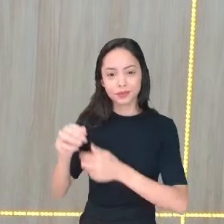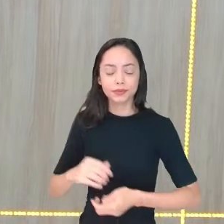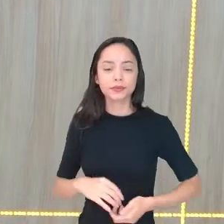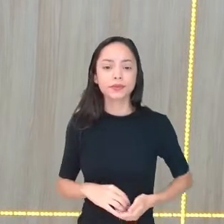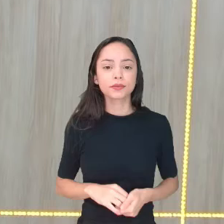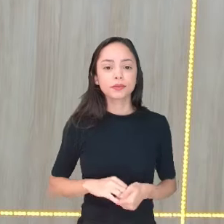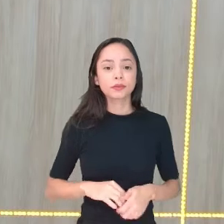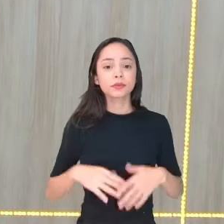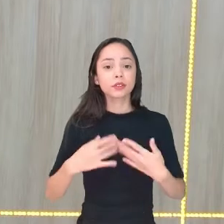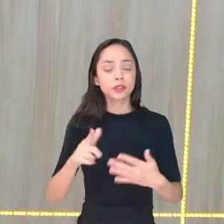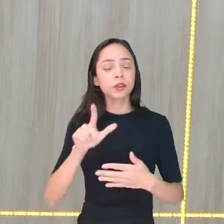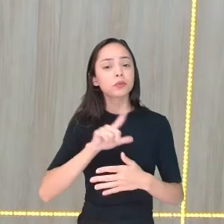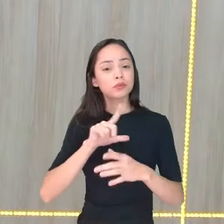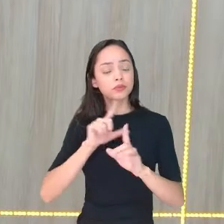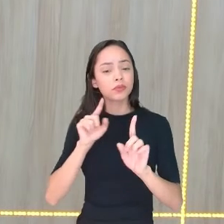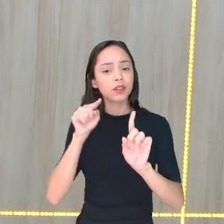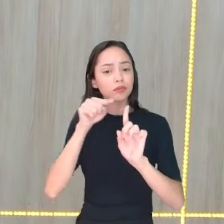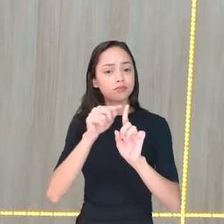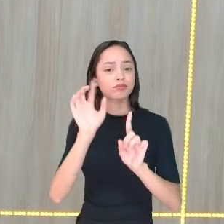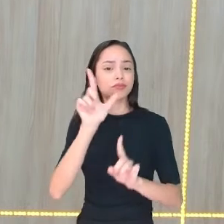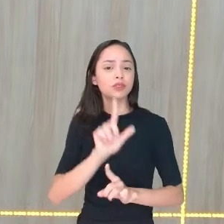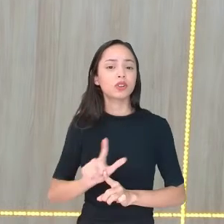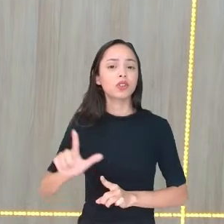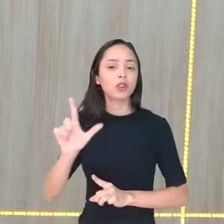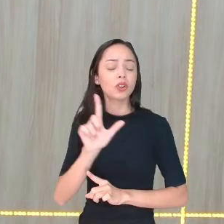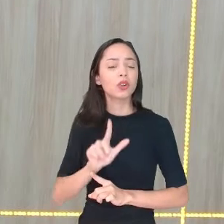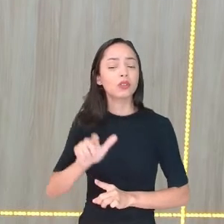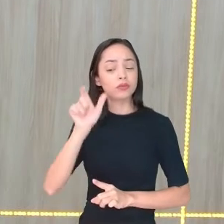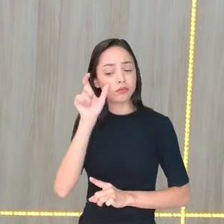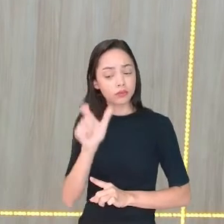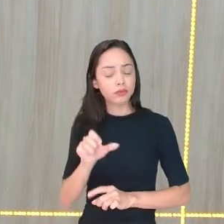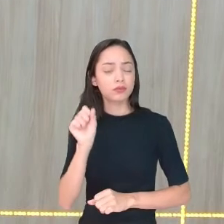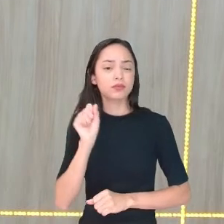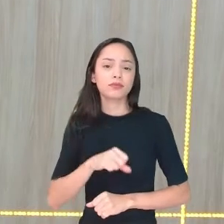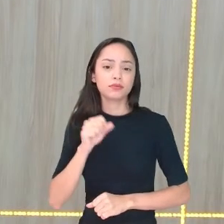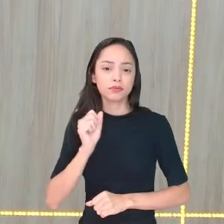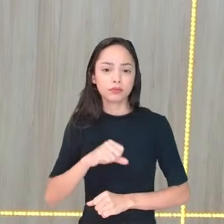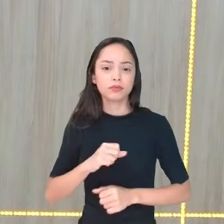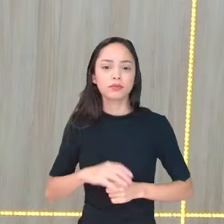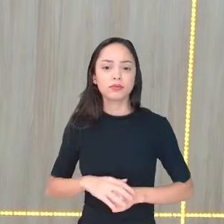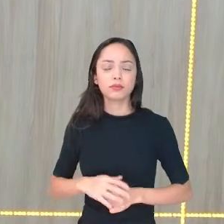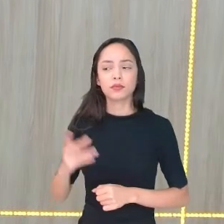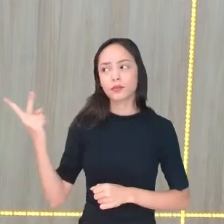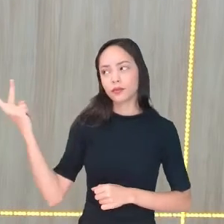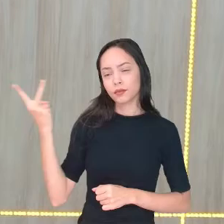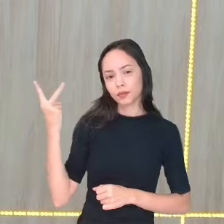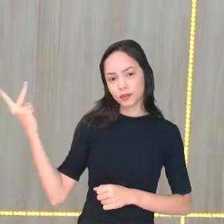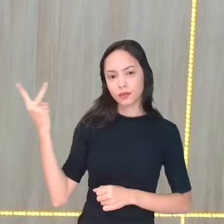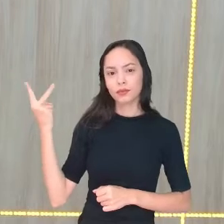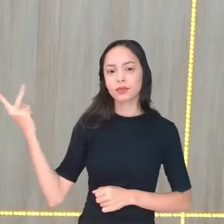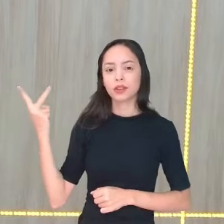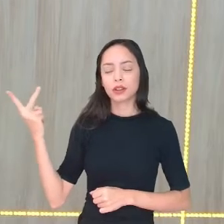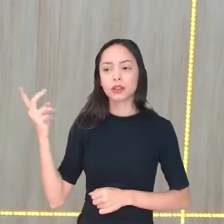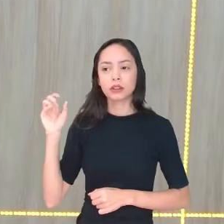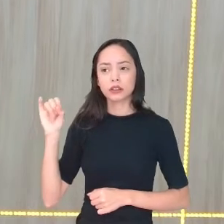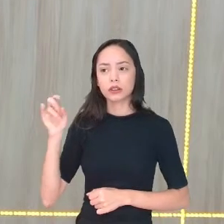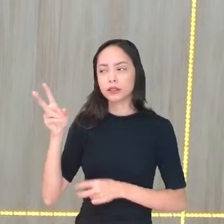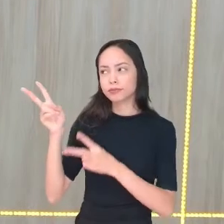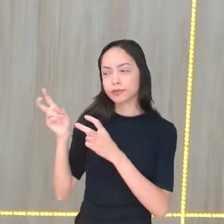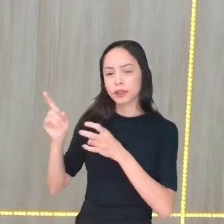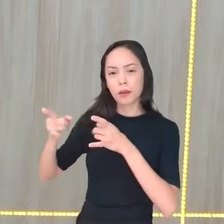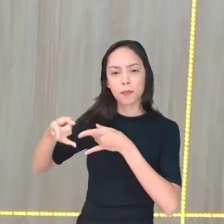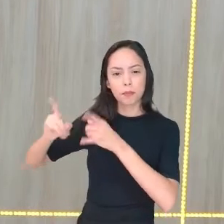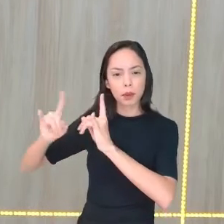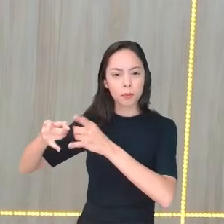Então, tem uma lógica e tem também uma intencionalidade. Né? Ambos os lugares aqui, se a gente olha para os prédios,